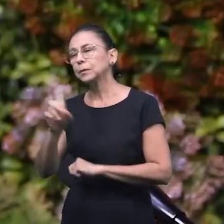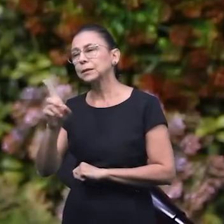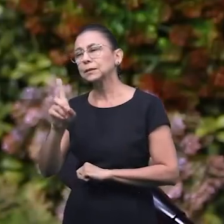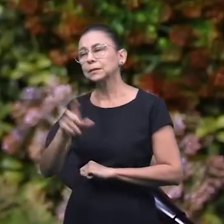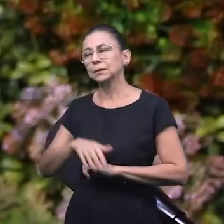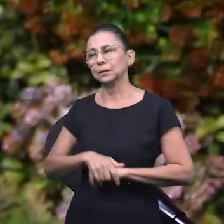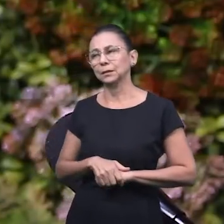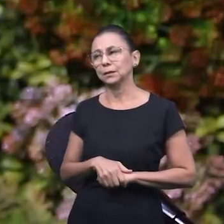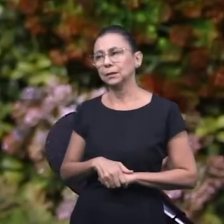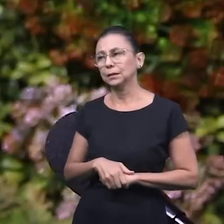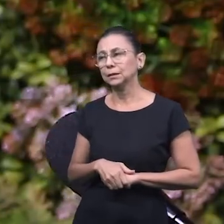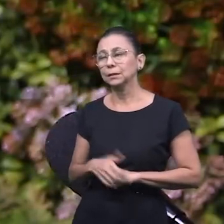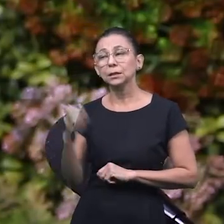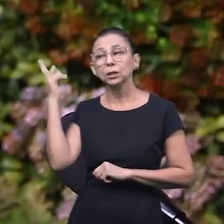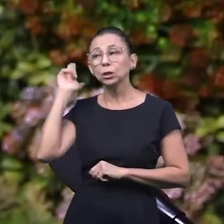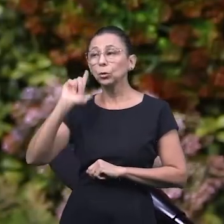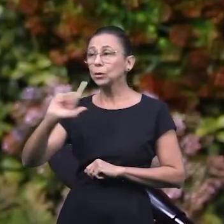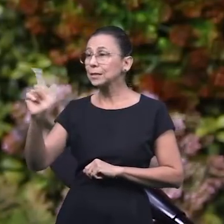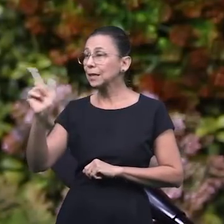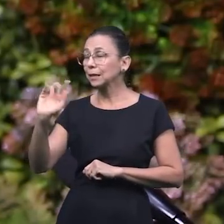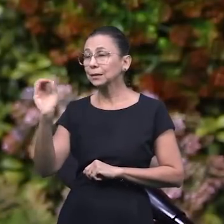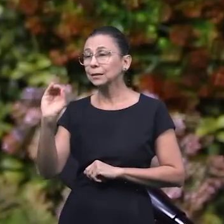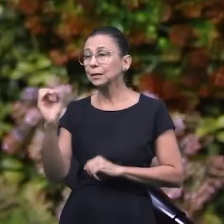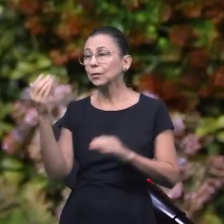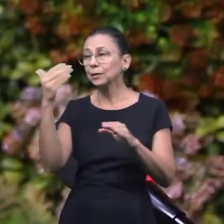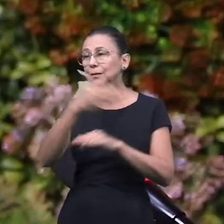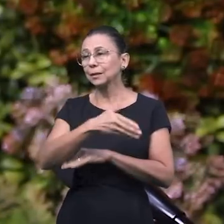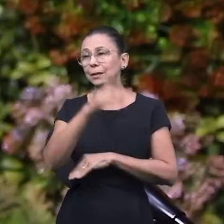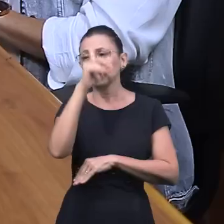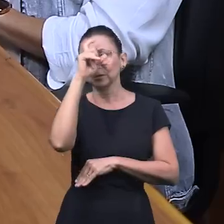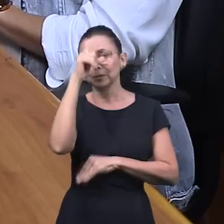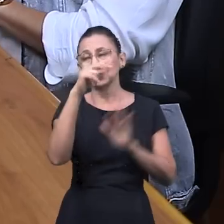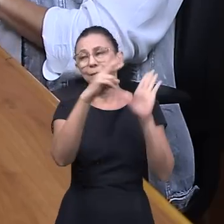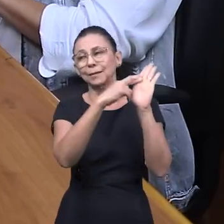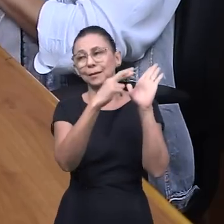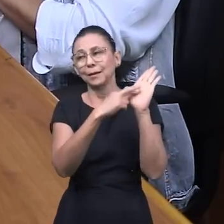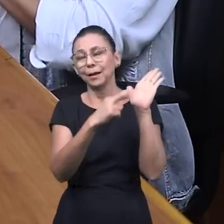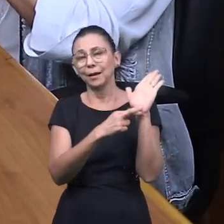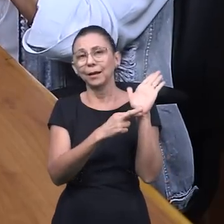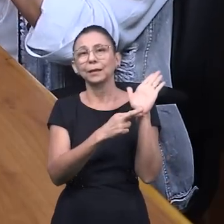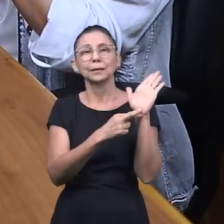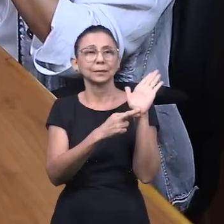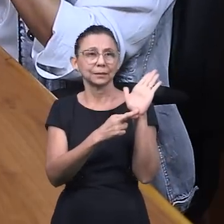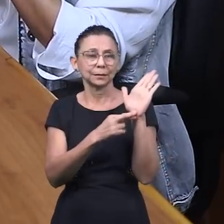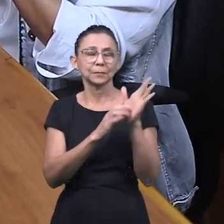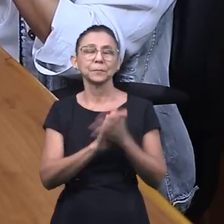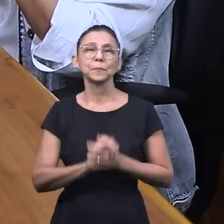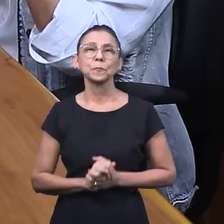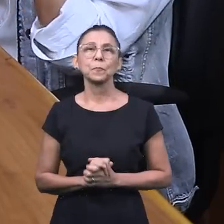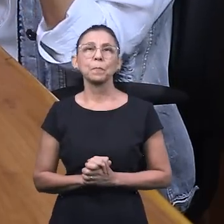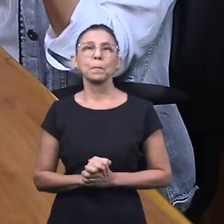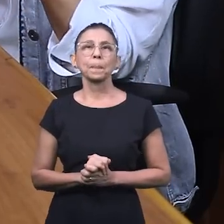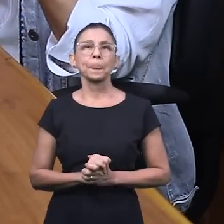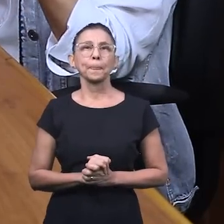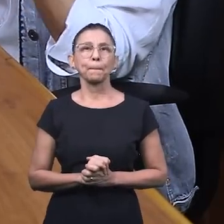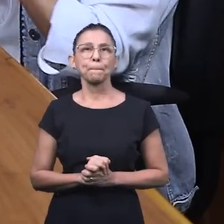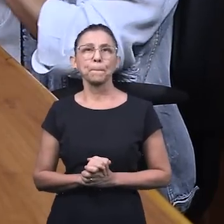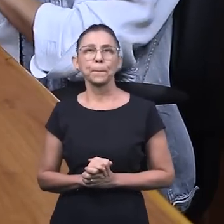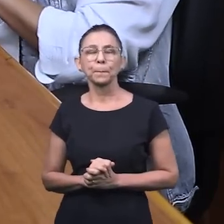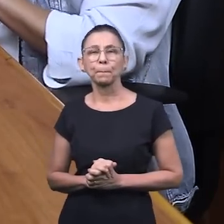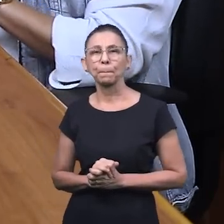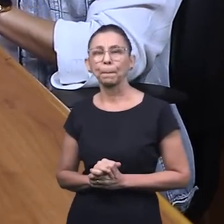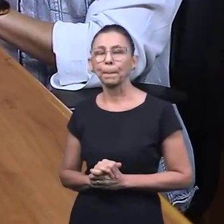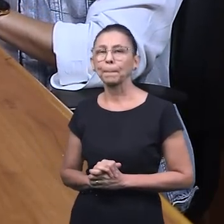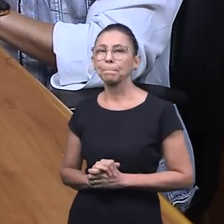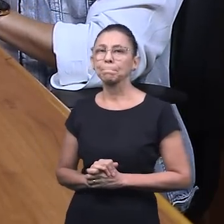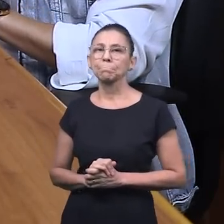pedir aí várias folgas e vir, porque não vai conseguir entrar no hospital. Tem as normas lá, né? Desse período que a sua mãe ficou internada pela segunda vez, você